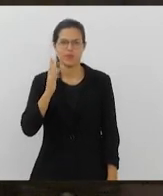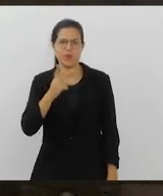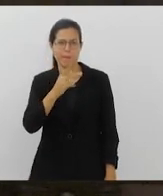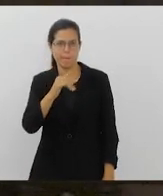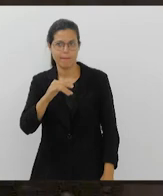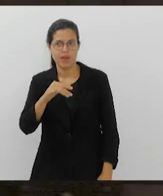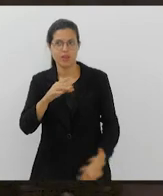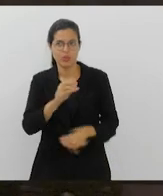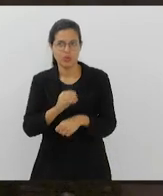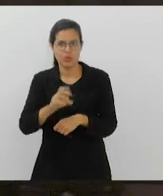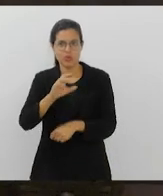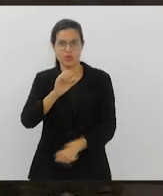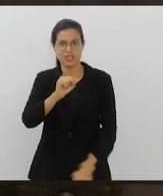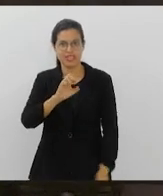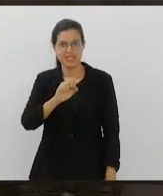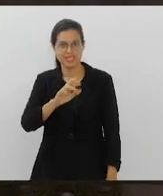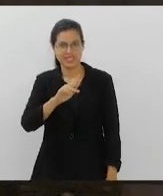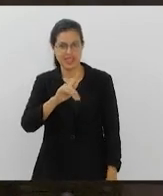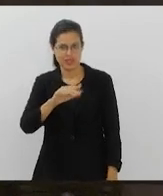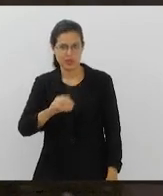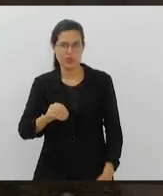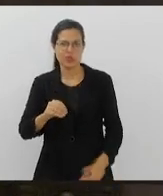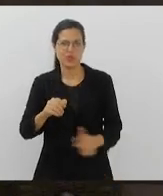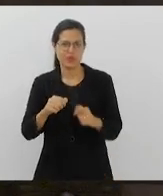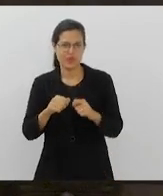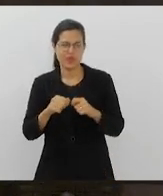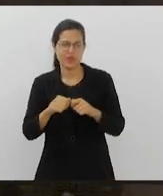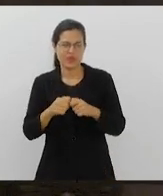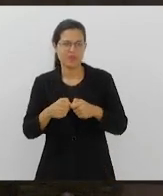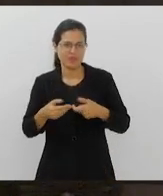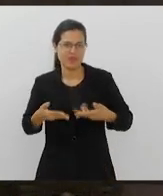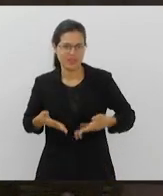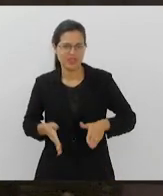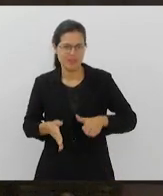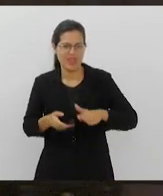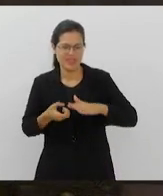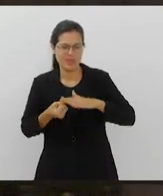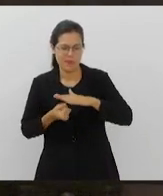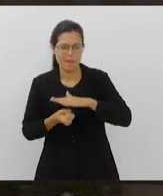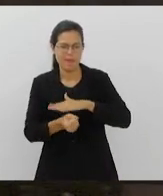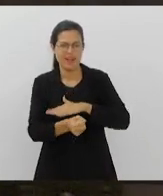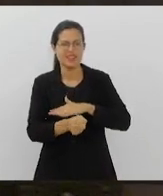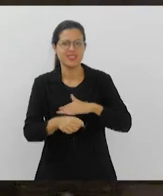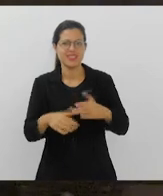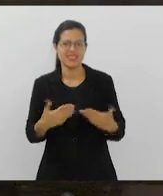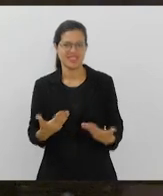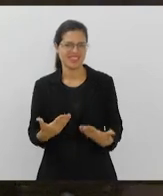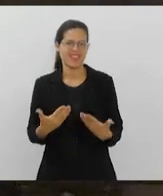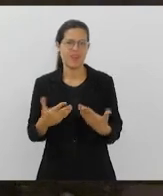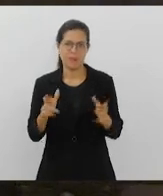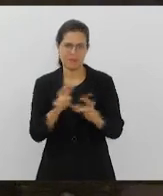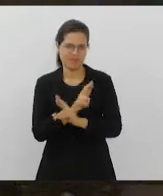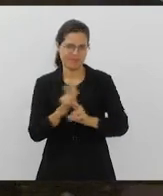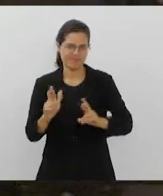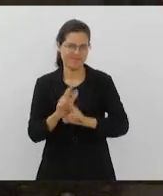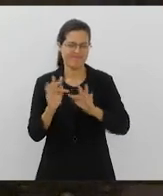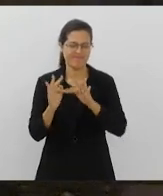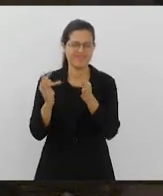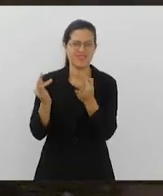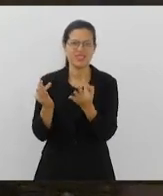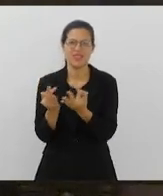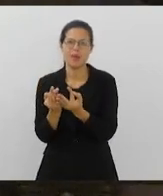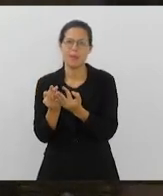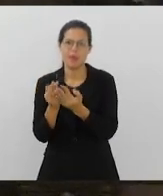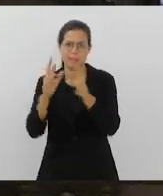foi quem fez meu parto. Então, a minha relação com a família Rosado é desde o ventre. Então, todo o meu respeito ao